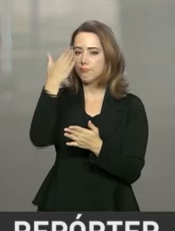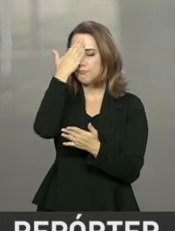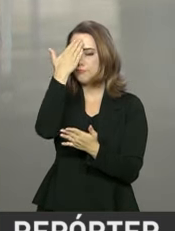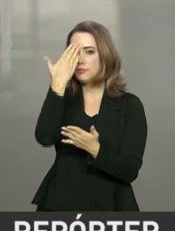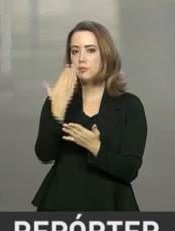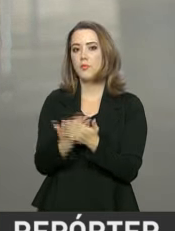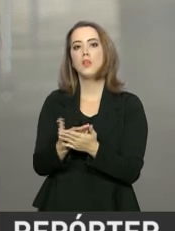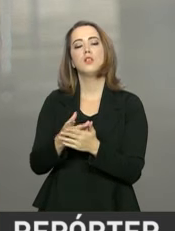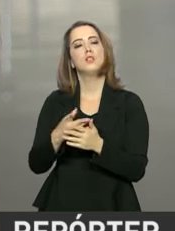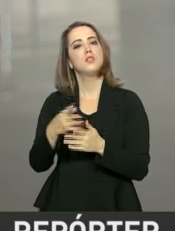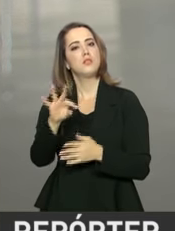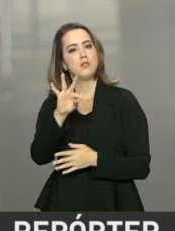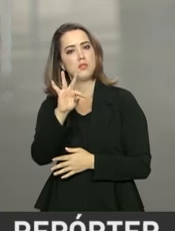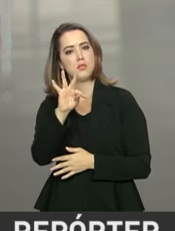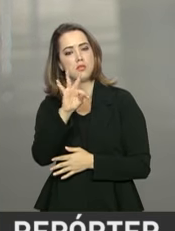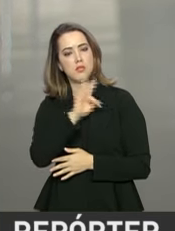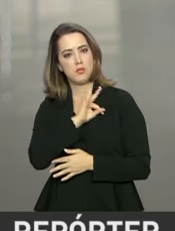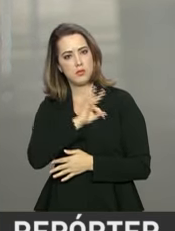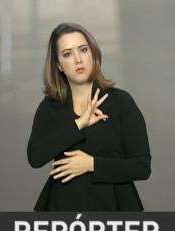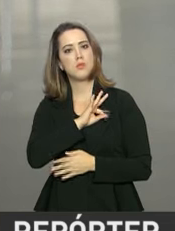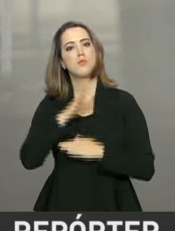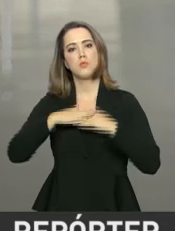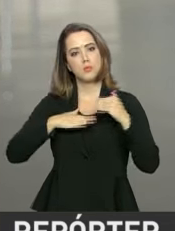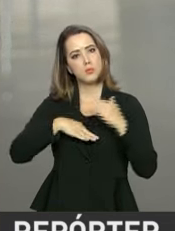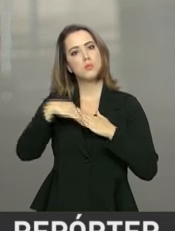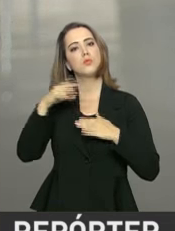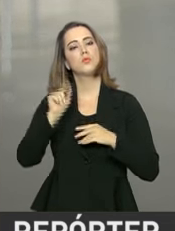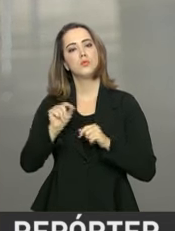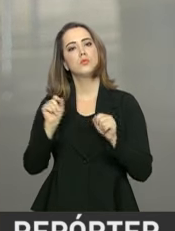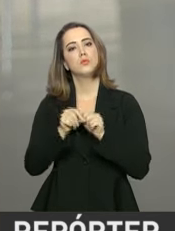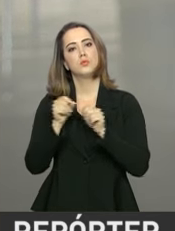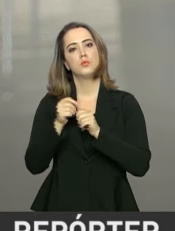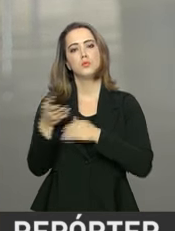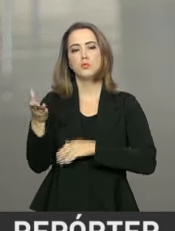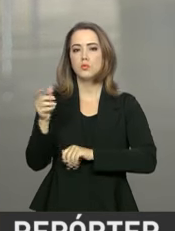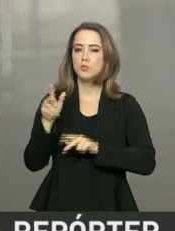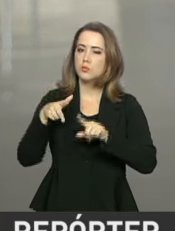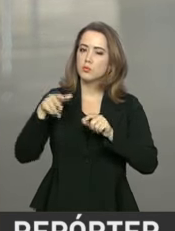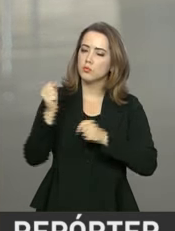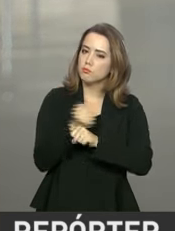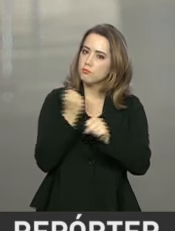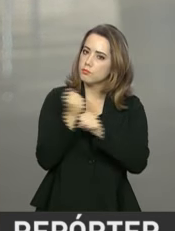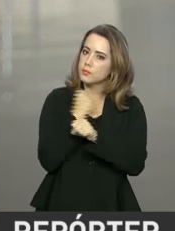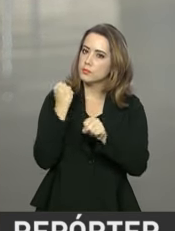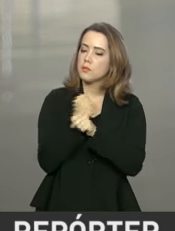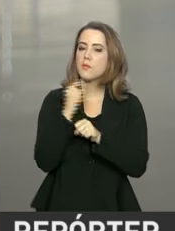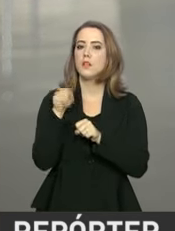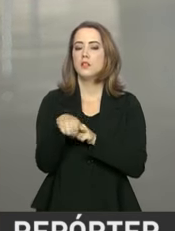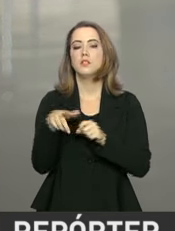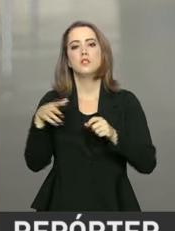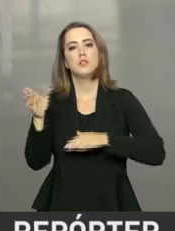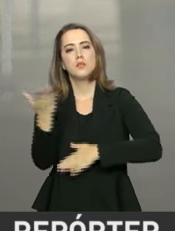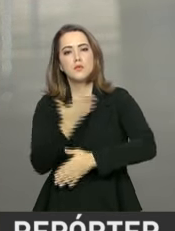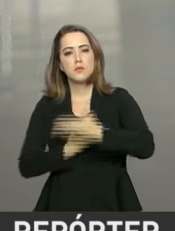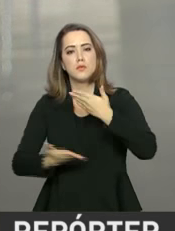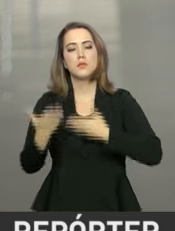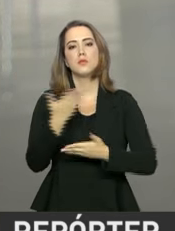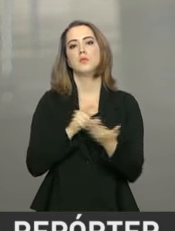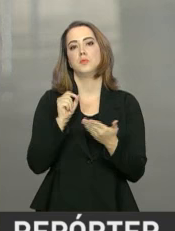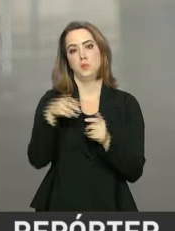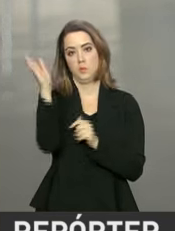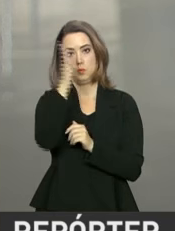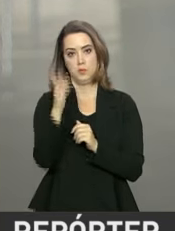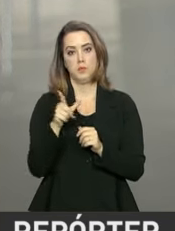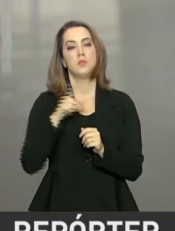capacidade técnica do governo de promover As Reformas estruturais que o Brasil e a economia brasileira precisam